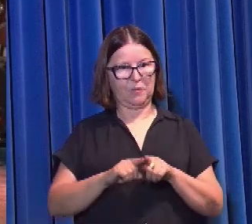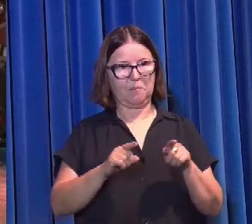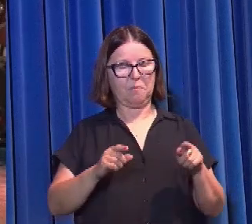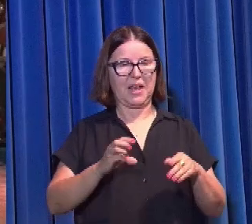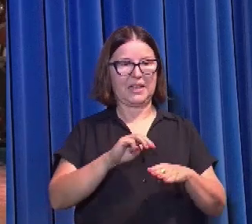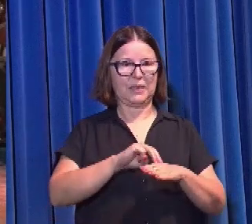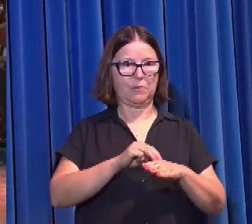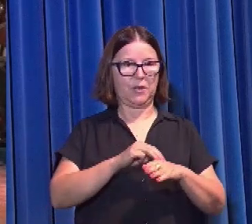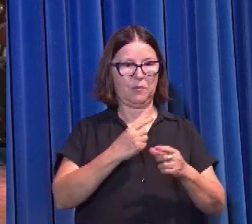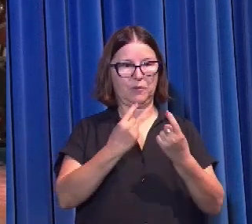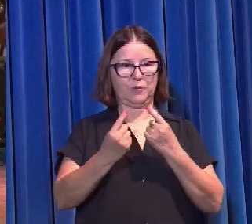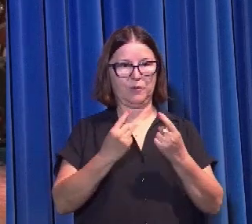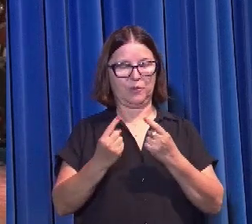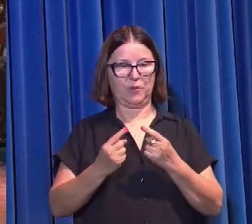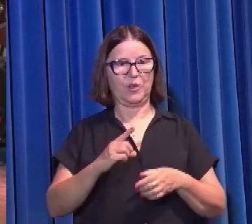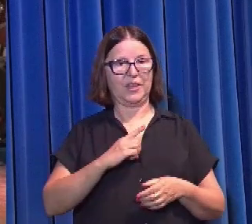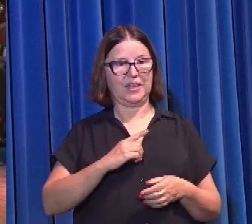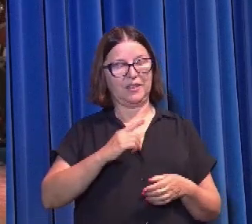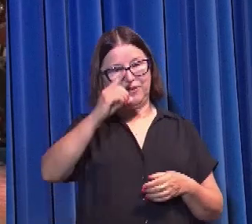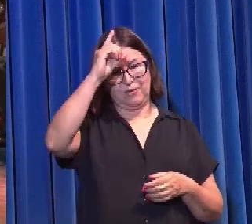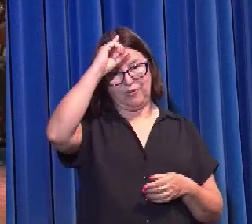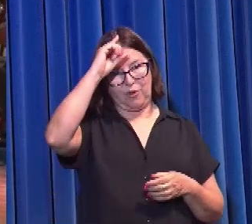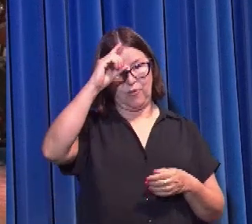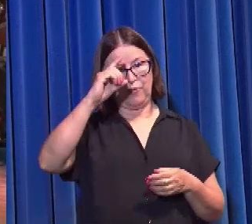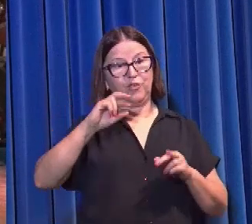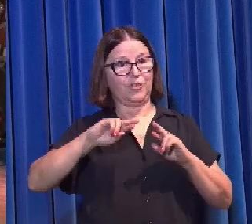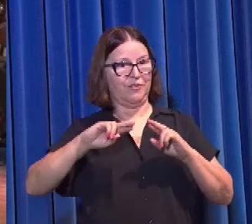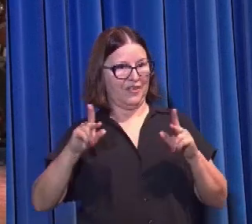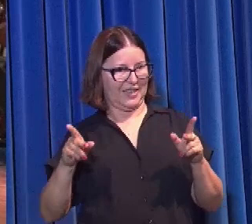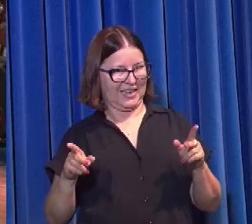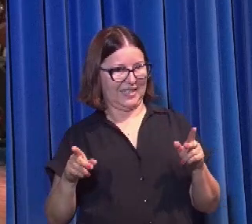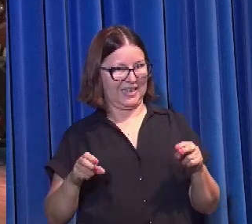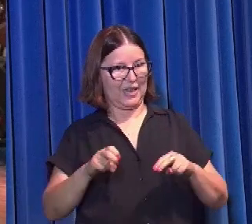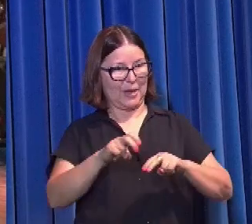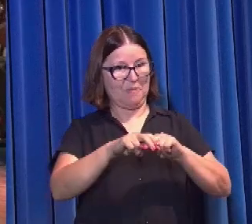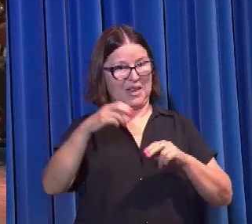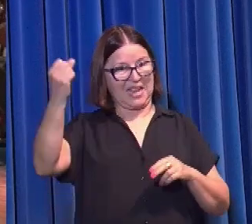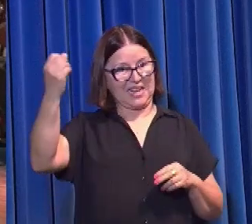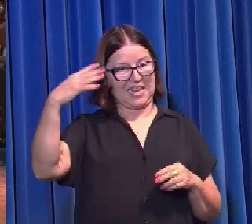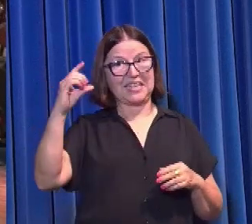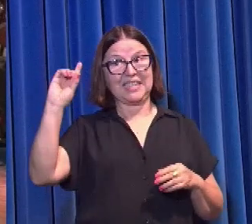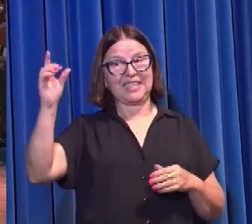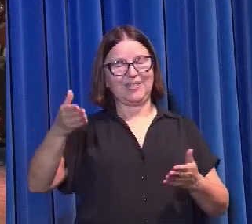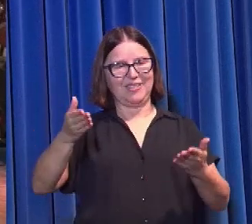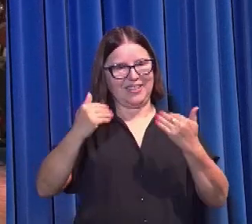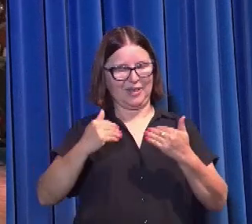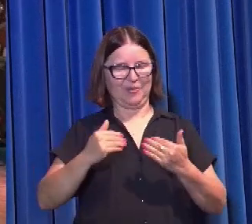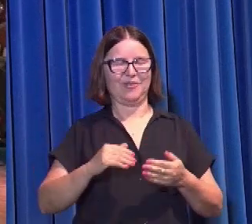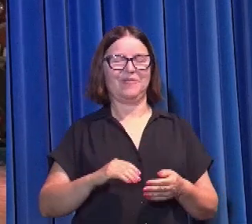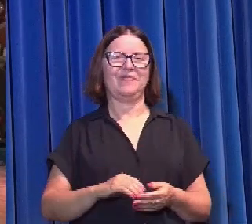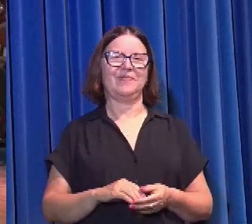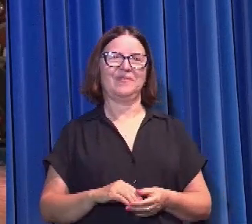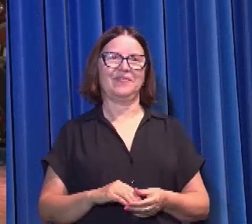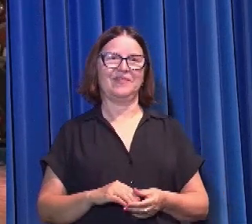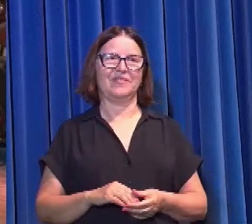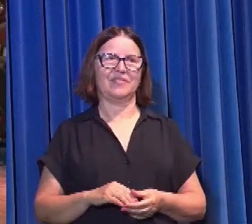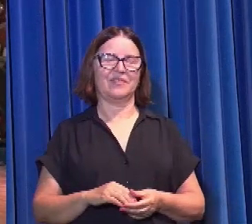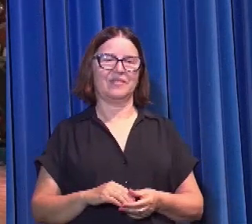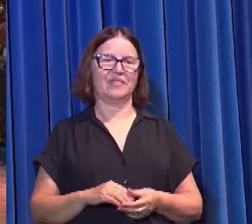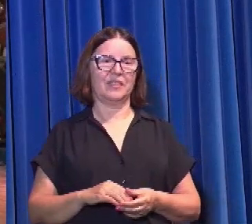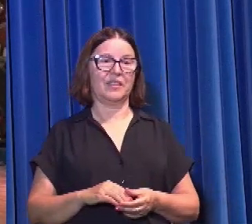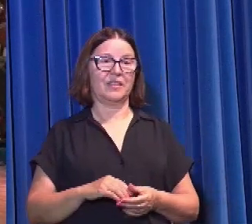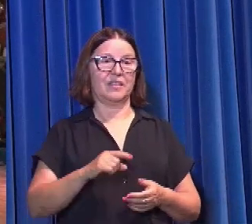diferentes dons, segundo a graça que nos foi dada. Isso. Se profecia... Tá jóia já. Tendo,